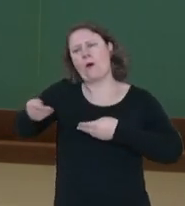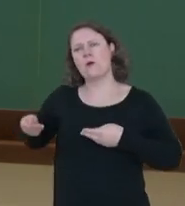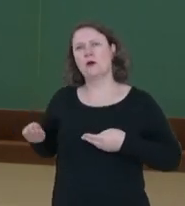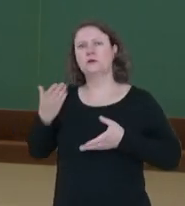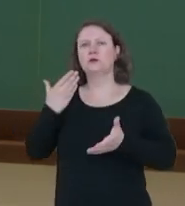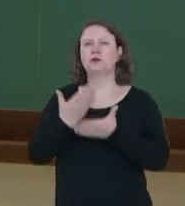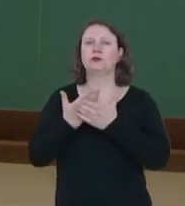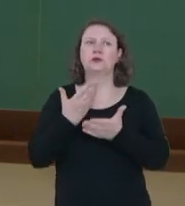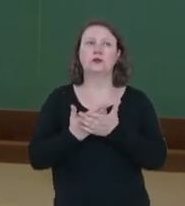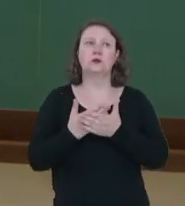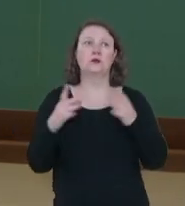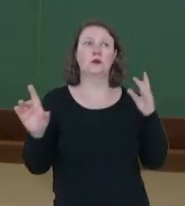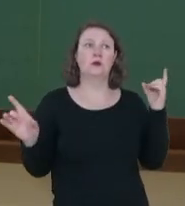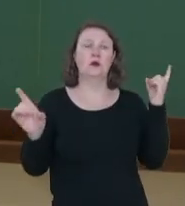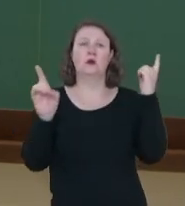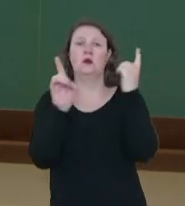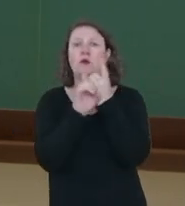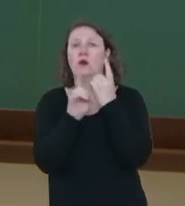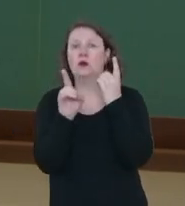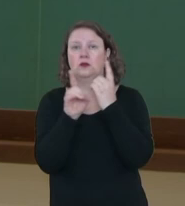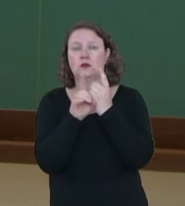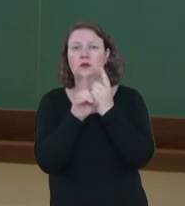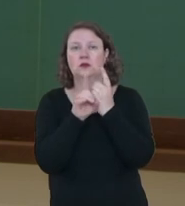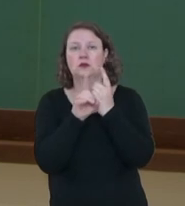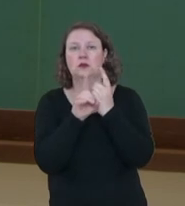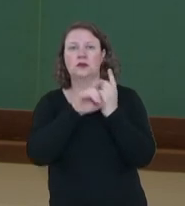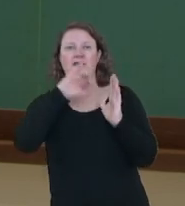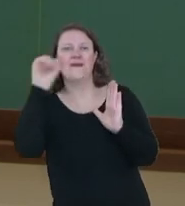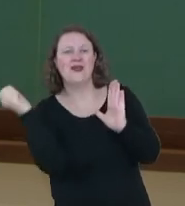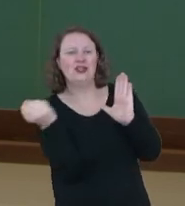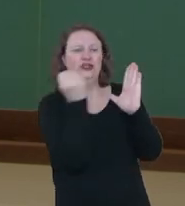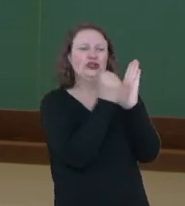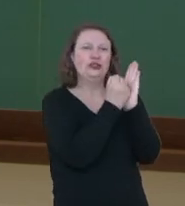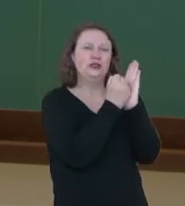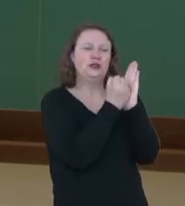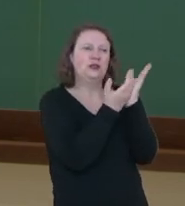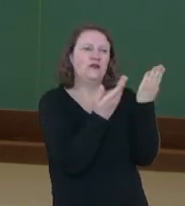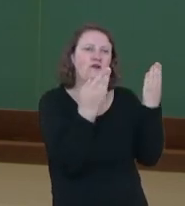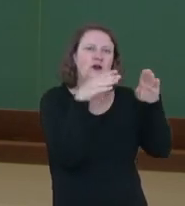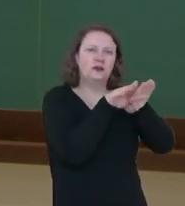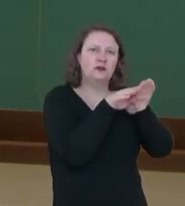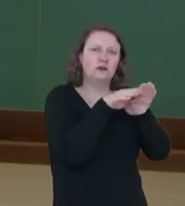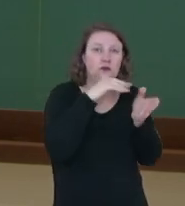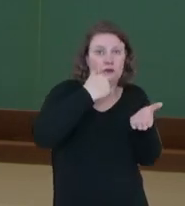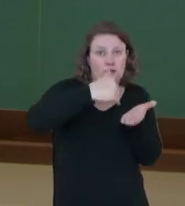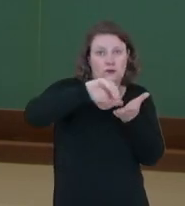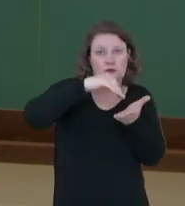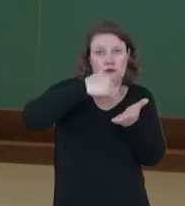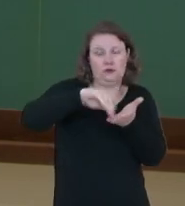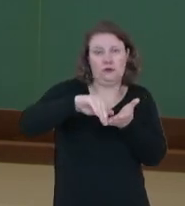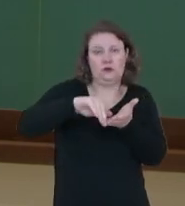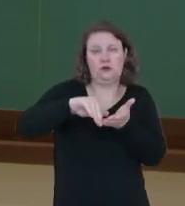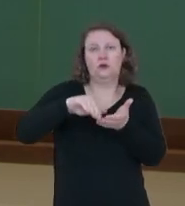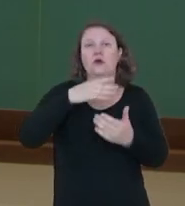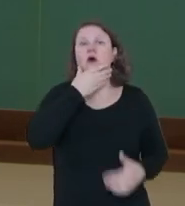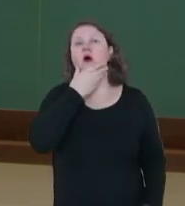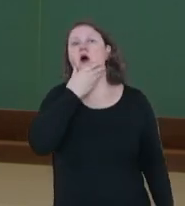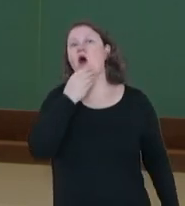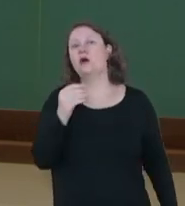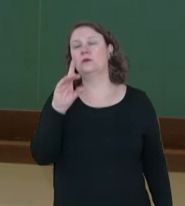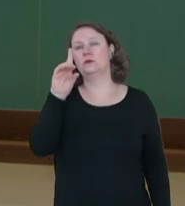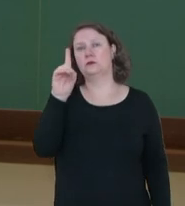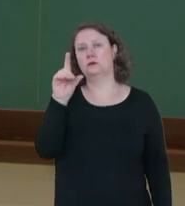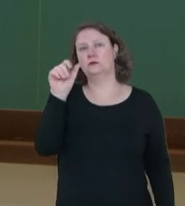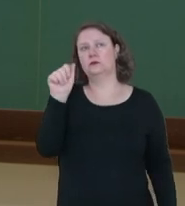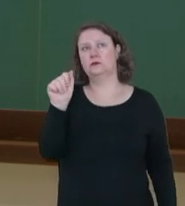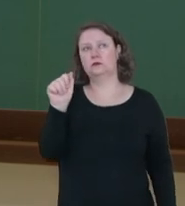cópias foi encontrada, ainda selada, fechadinha, no escritório de Darwin. Por que a professora colocou